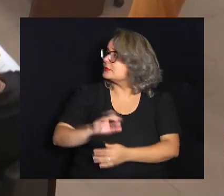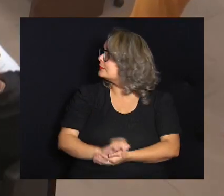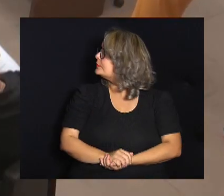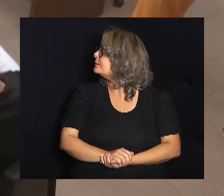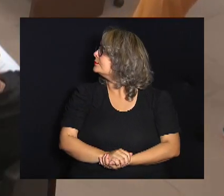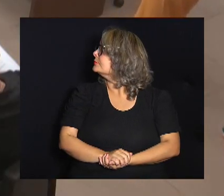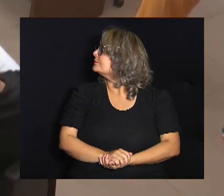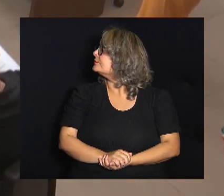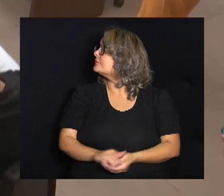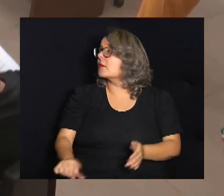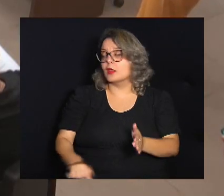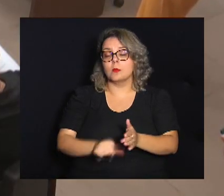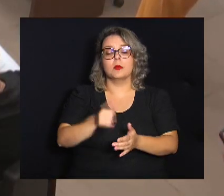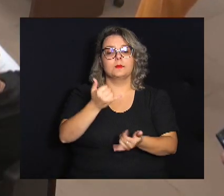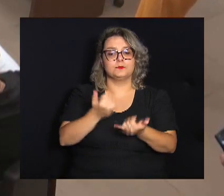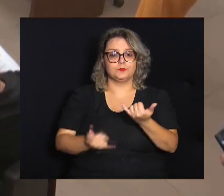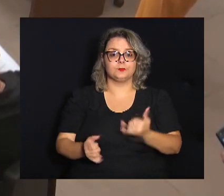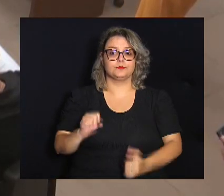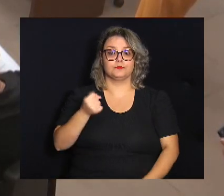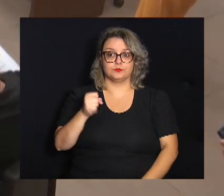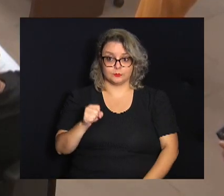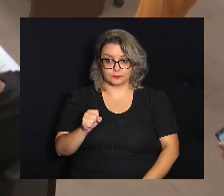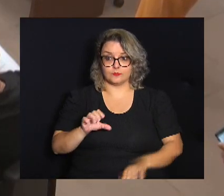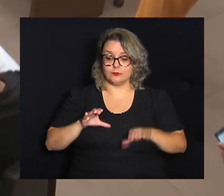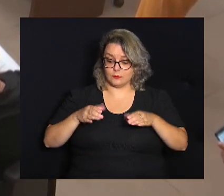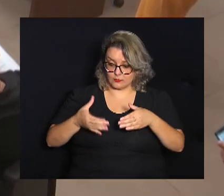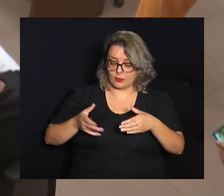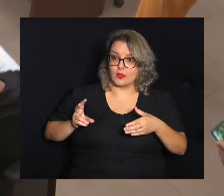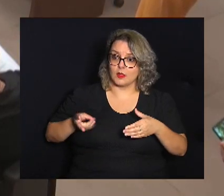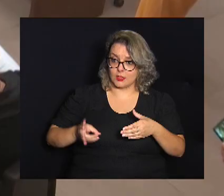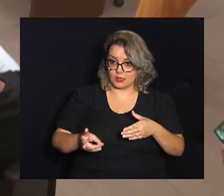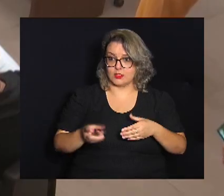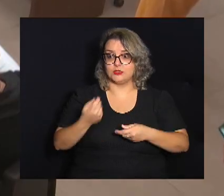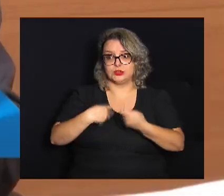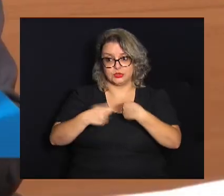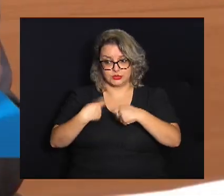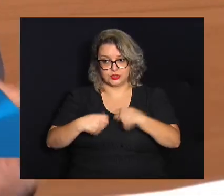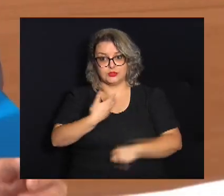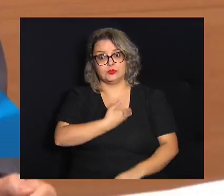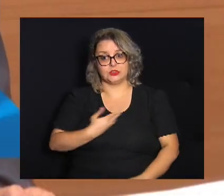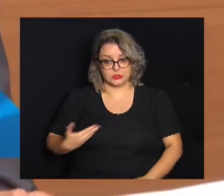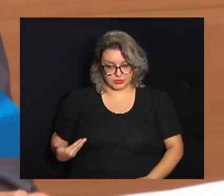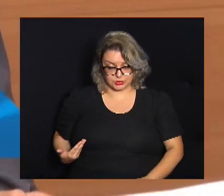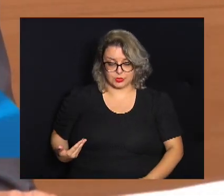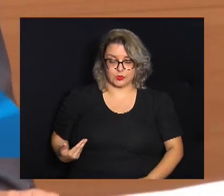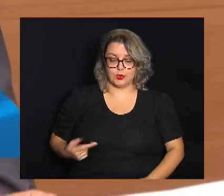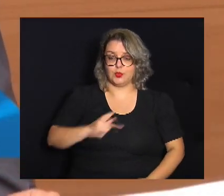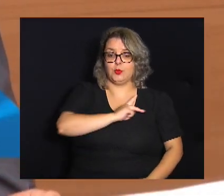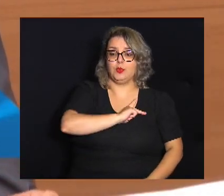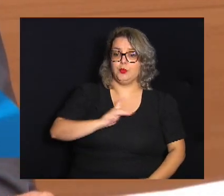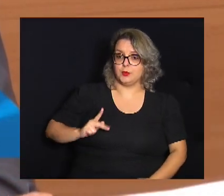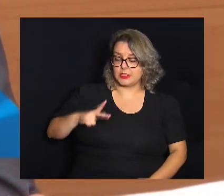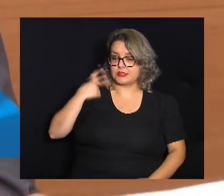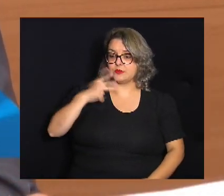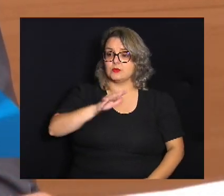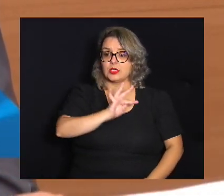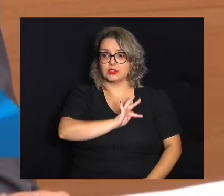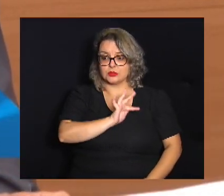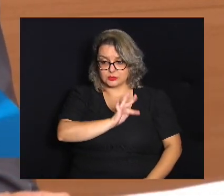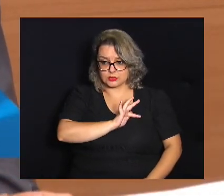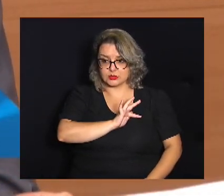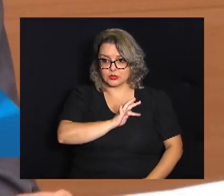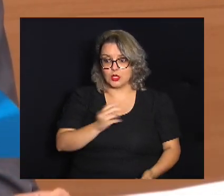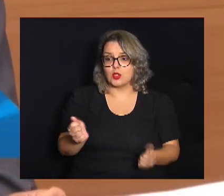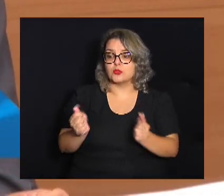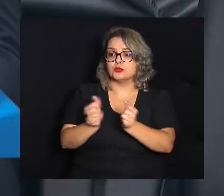Na primeira parte da 8ª reunião da Comissão Permanente de Administração Pública, o presidente Fernando Mendes, ao